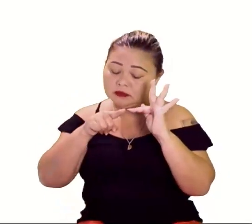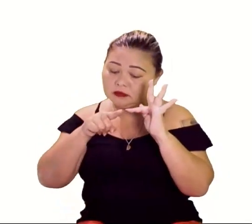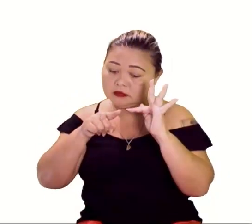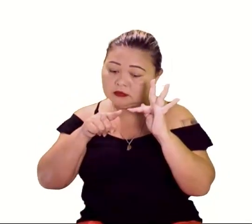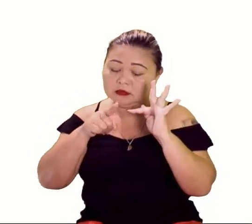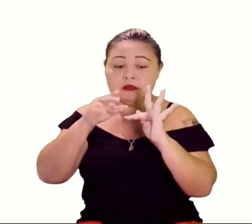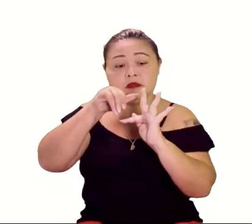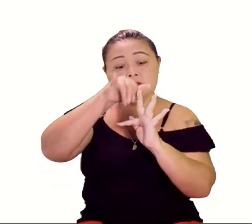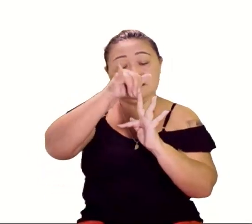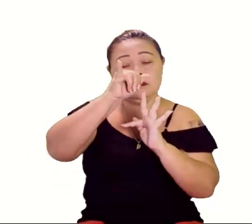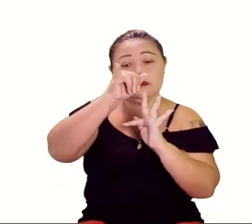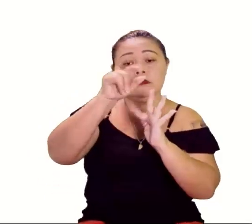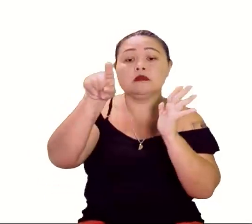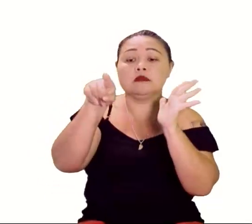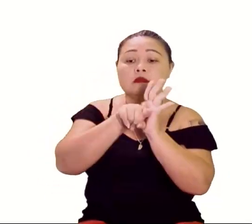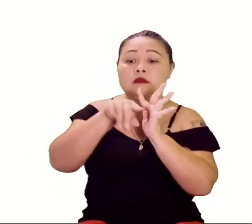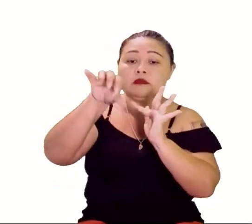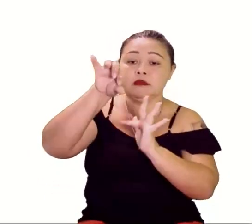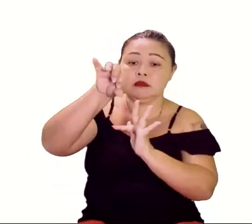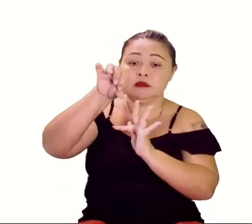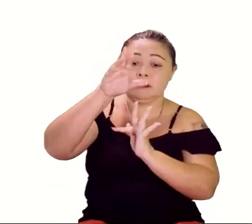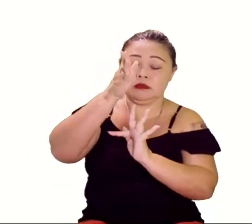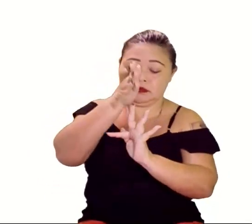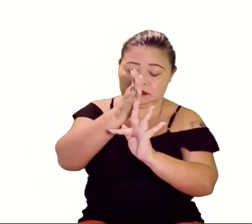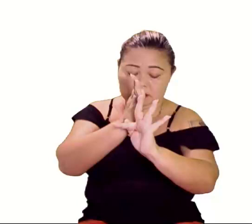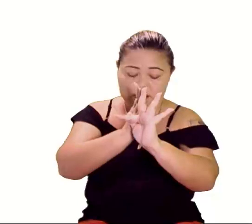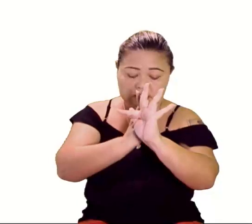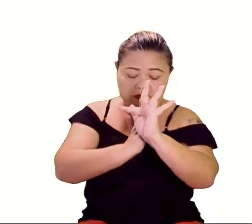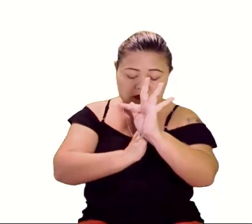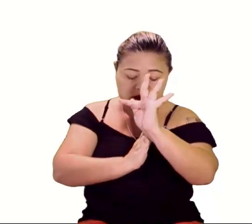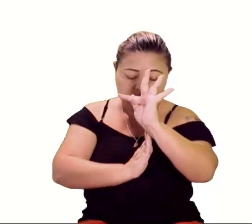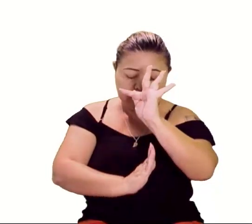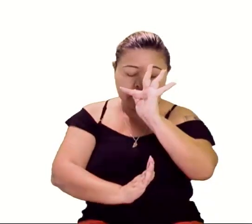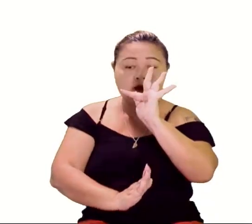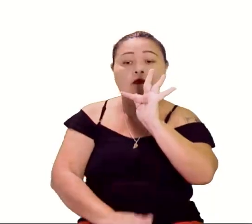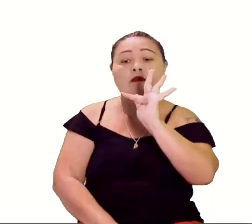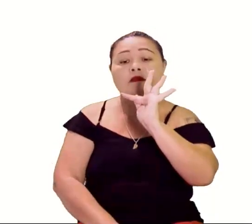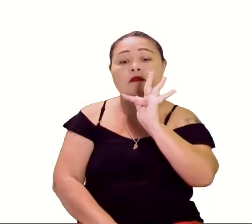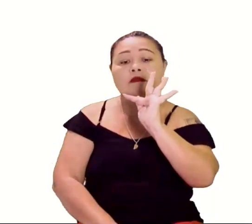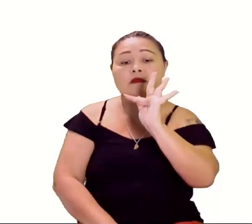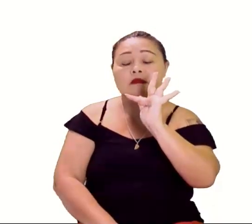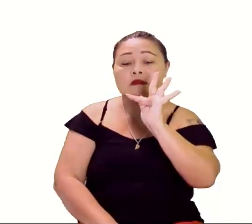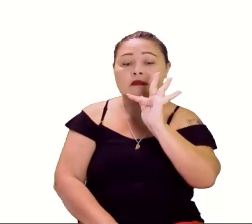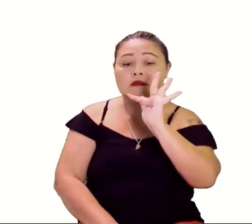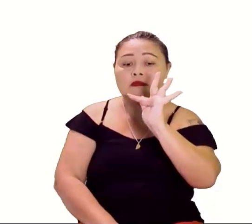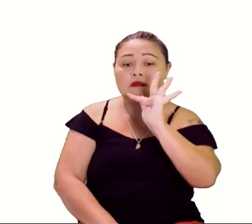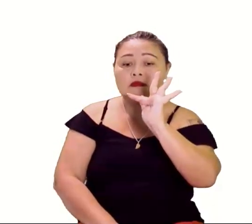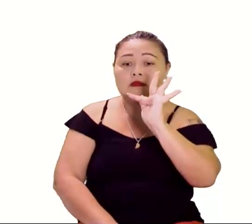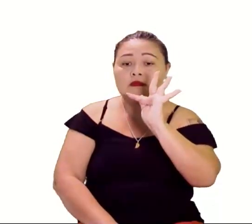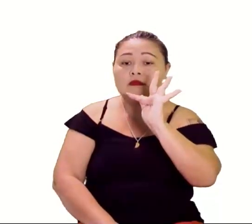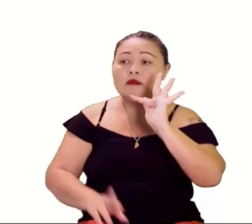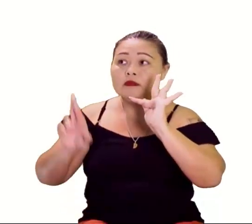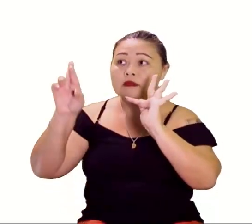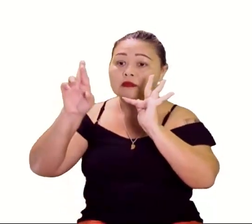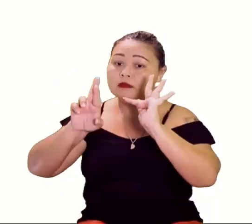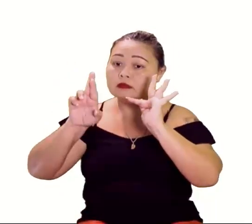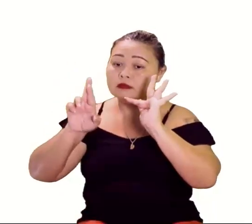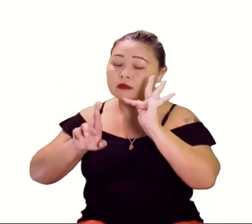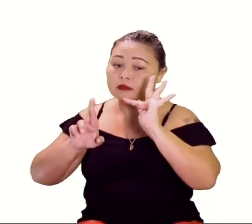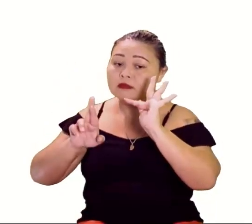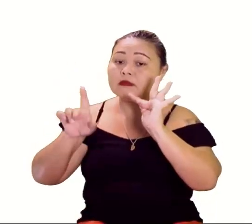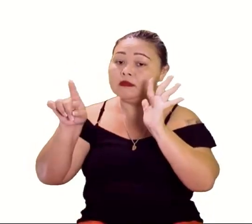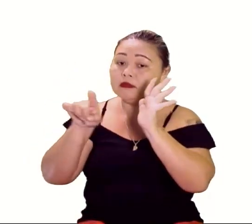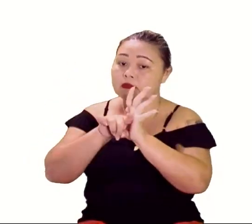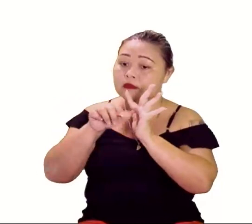eixo Y em menos 9. Então vamos ver aqui embaixo, né? Isso. Aqui menos 9. E a gente sabe que as raízes são